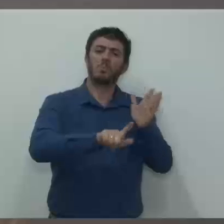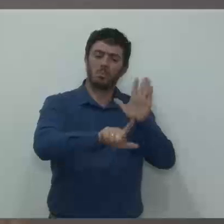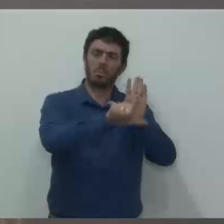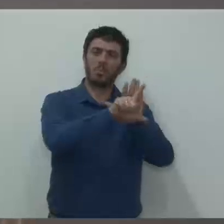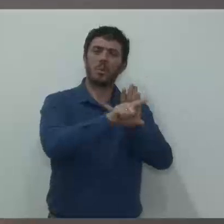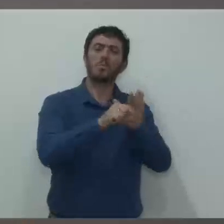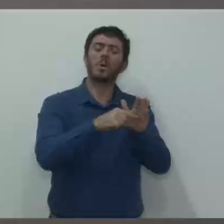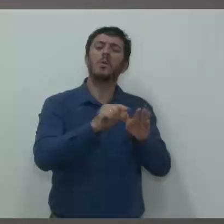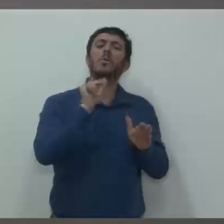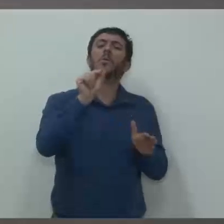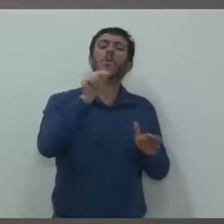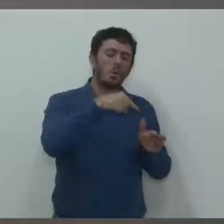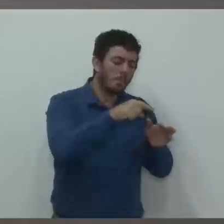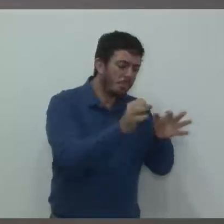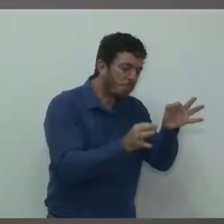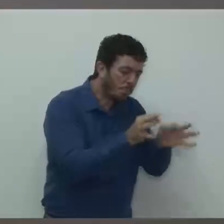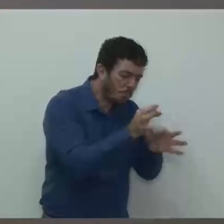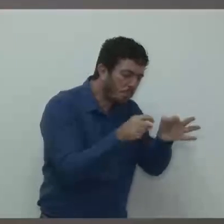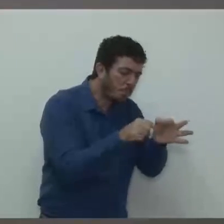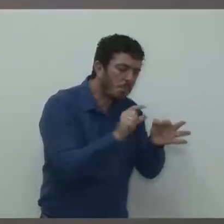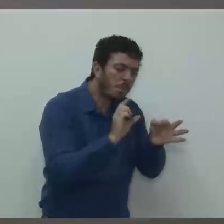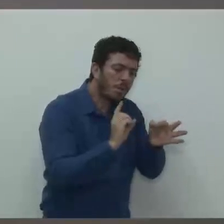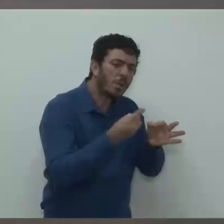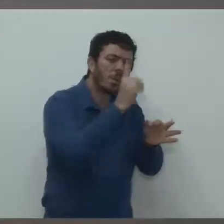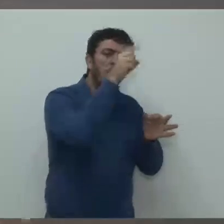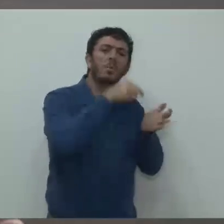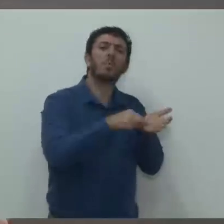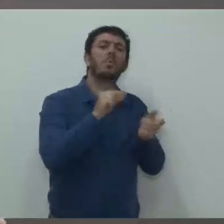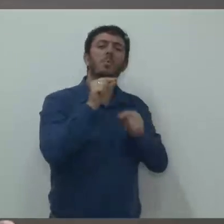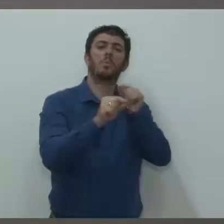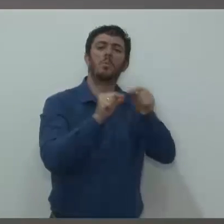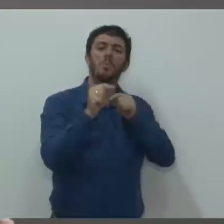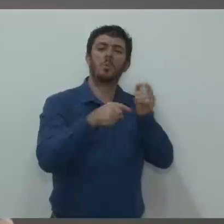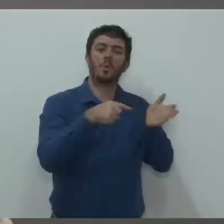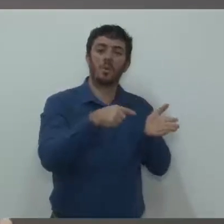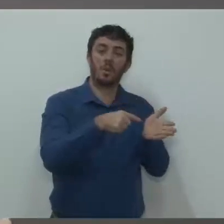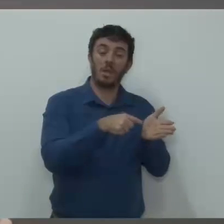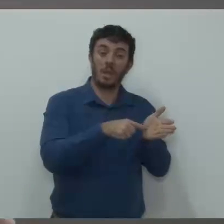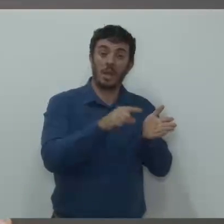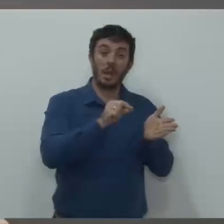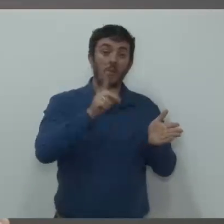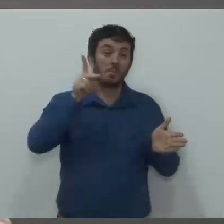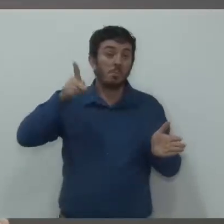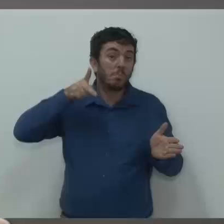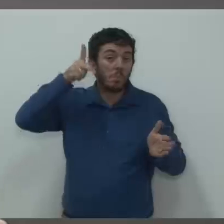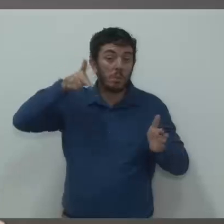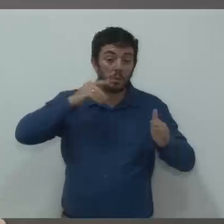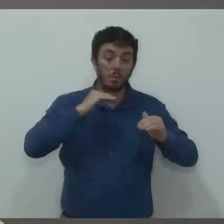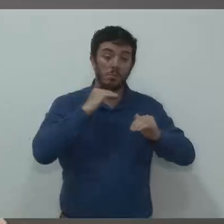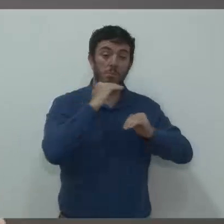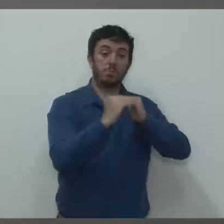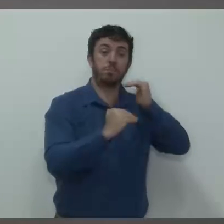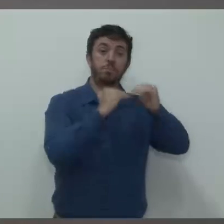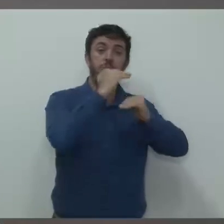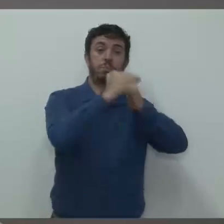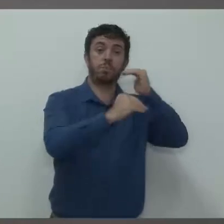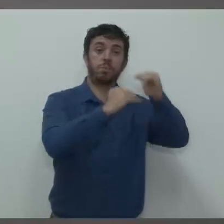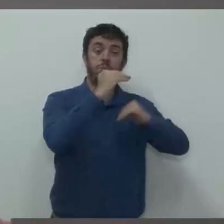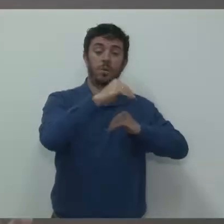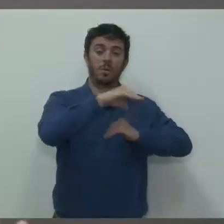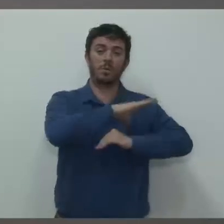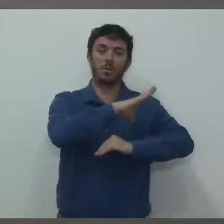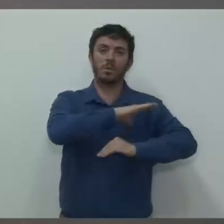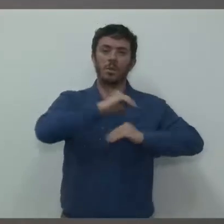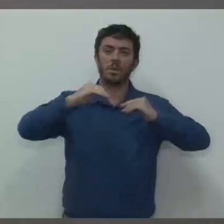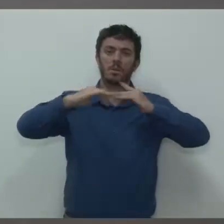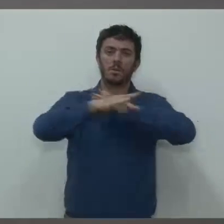diretor? Primeiro, é um instrumento básico da política de desenvolvimento urbano que deve ordenar o pleno desenvolvimento das